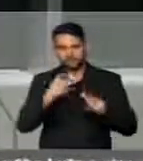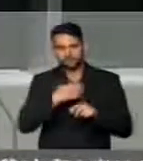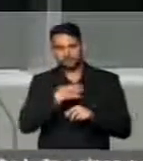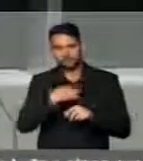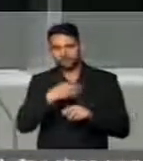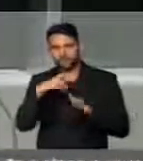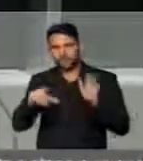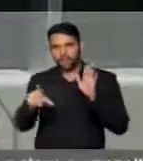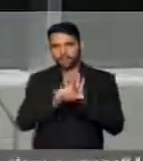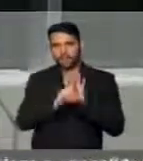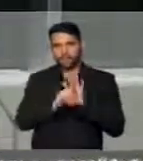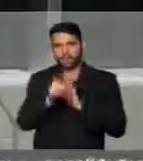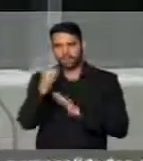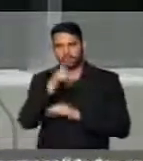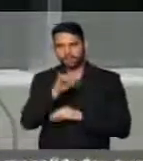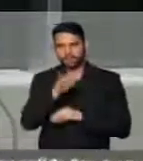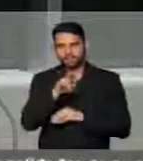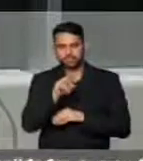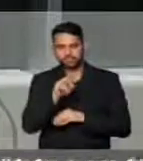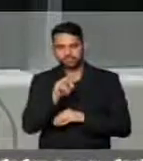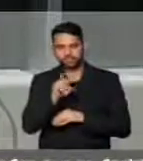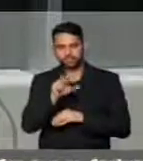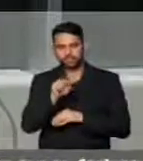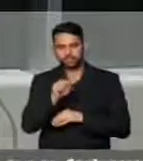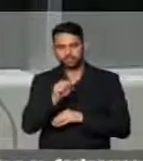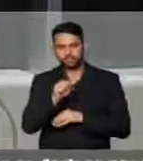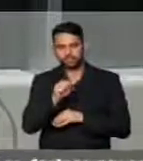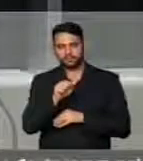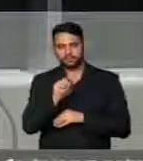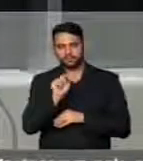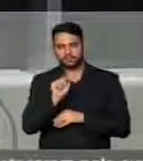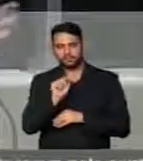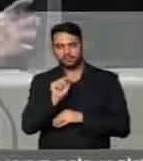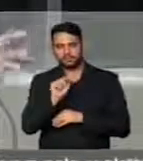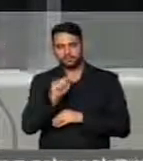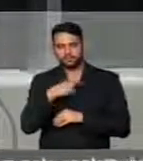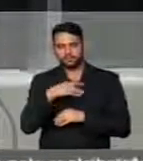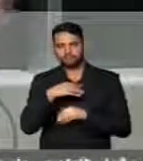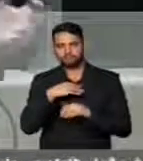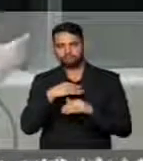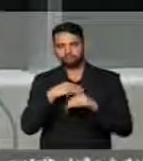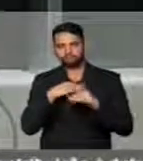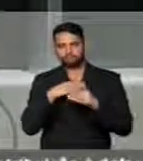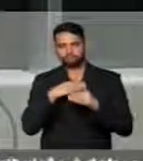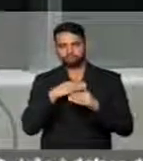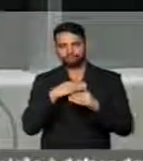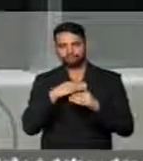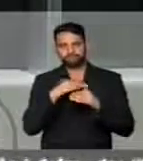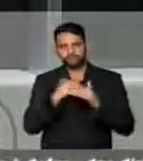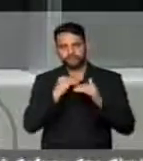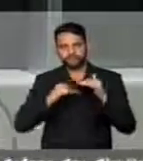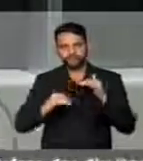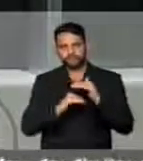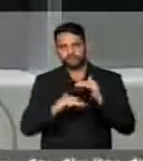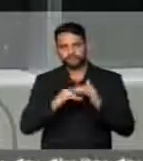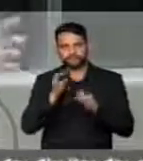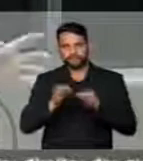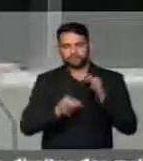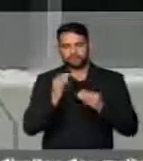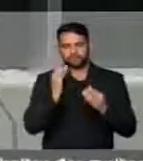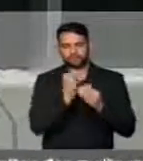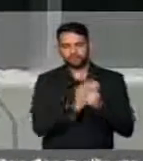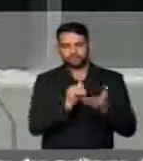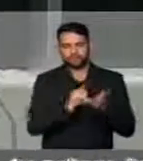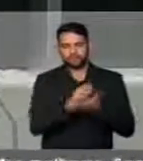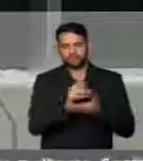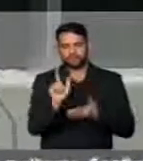lei e à condição coercitiva e a submissão ao processo judicial não exclui